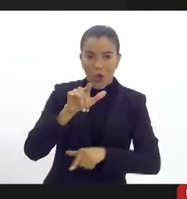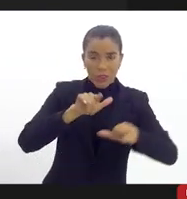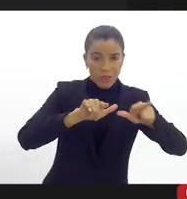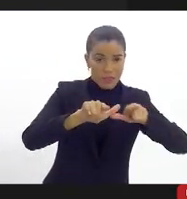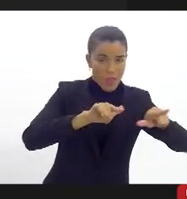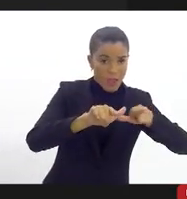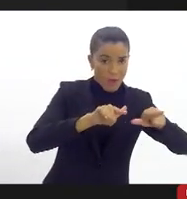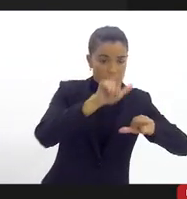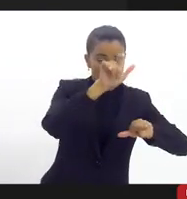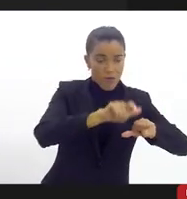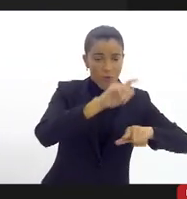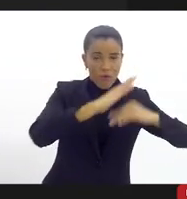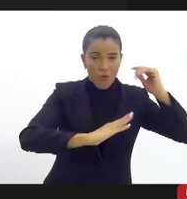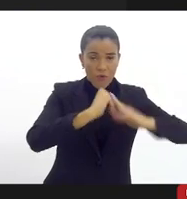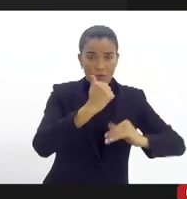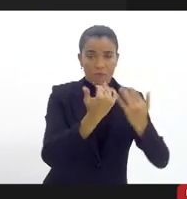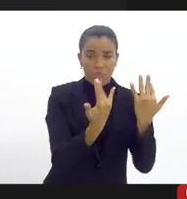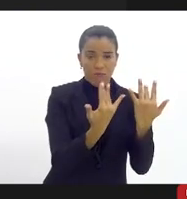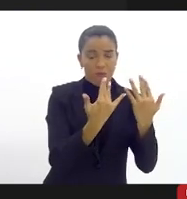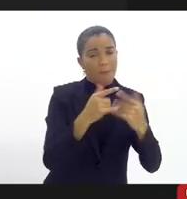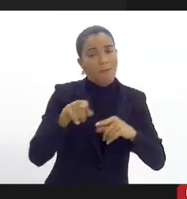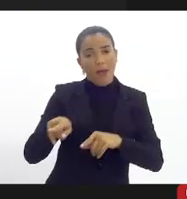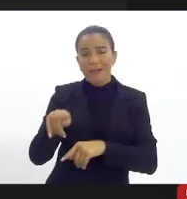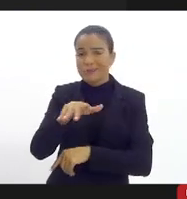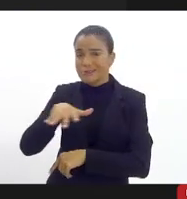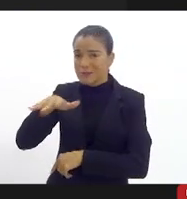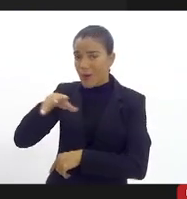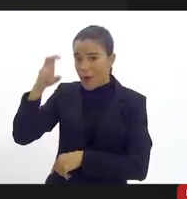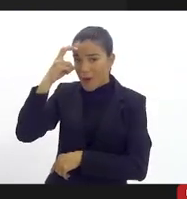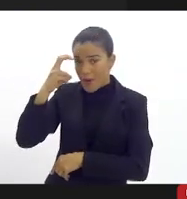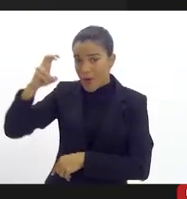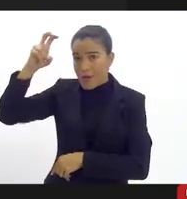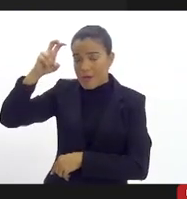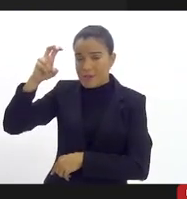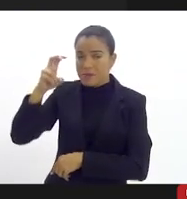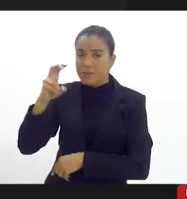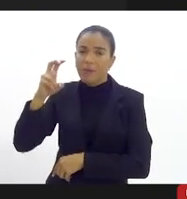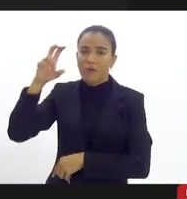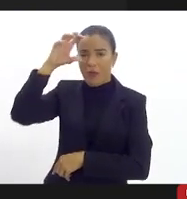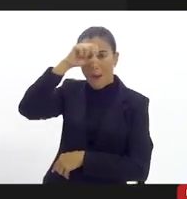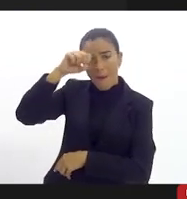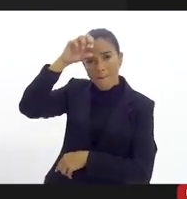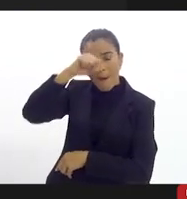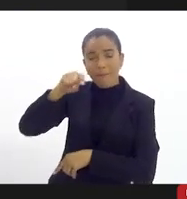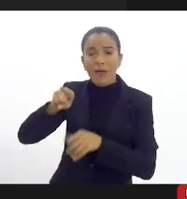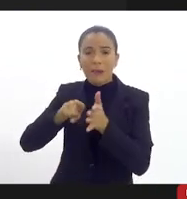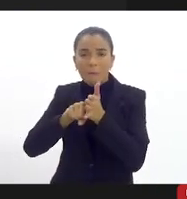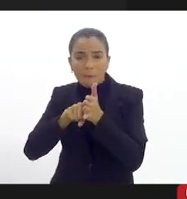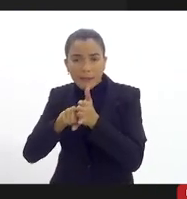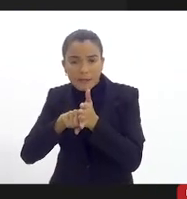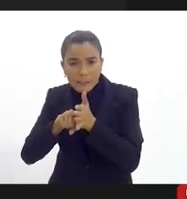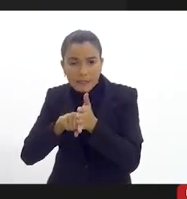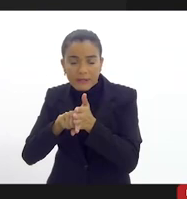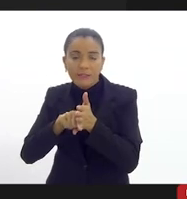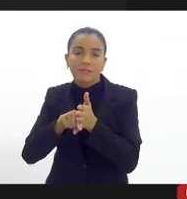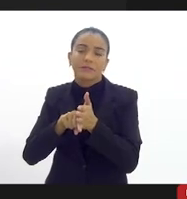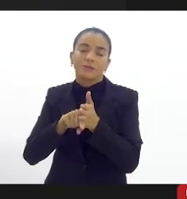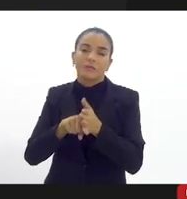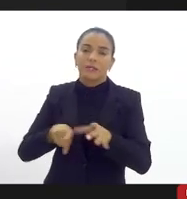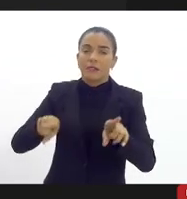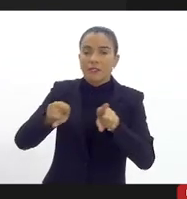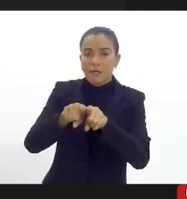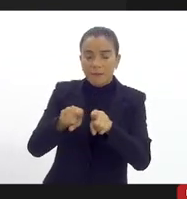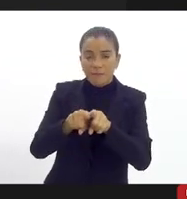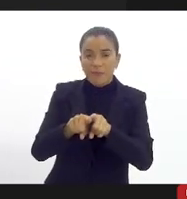trabalhistas Mas também de produção de conhecimento de pesquisa né E também aquilo que